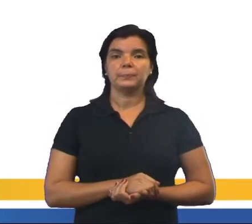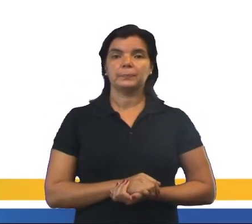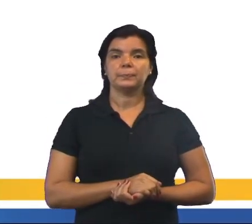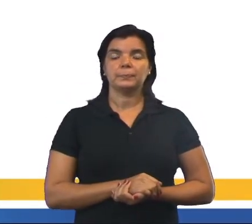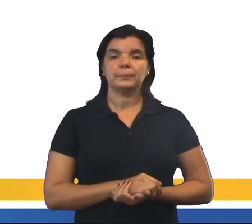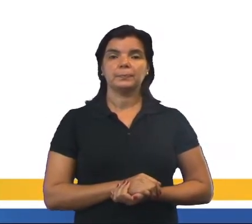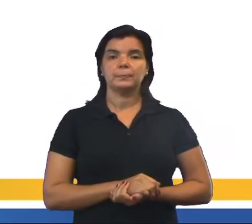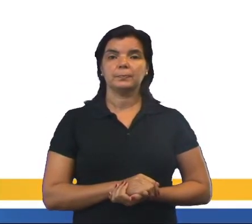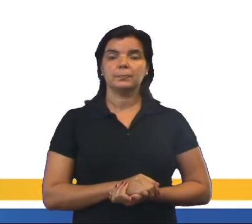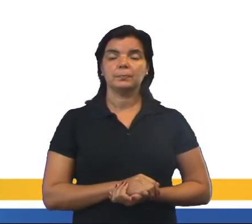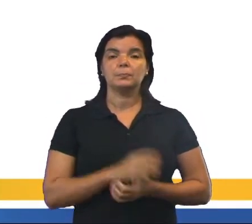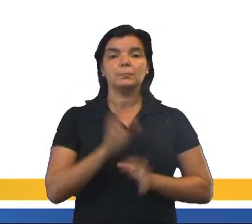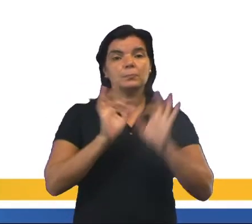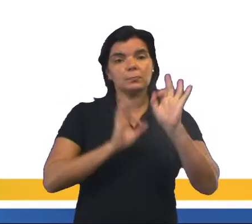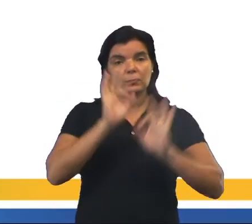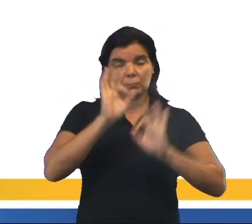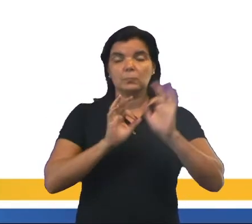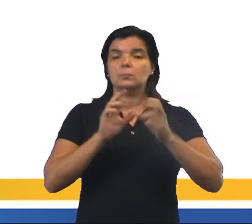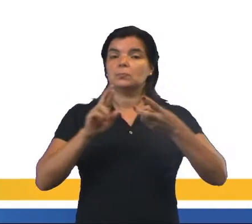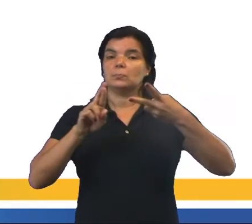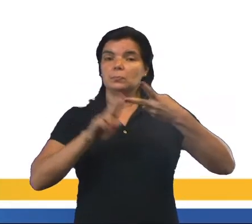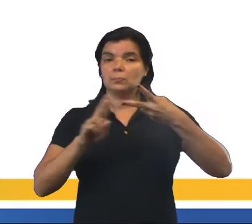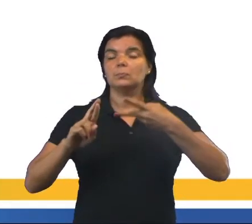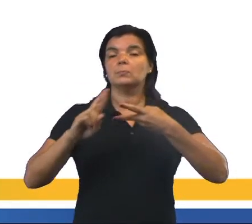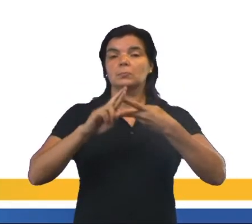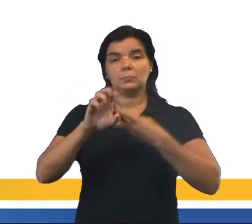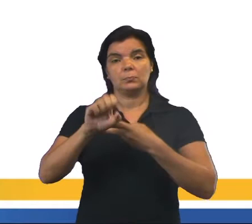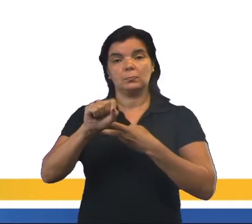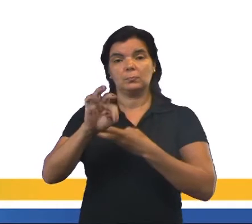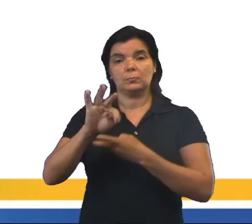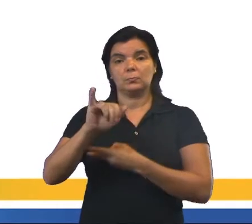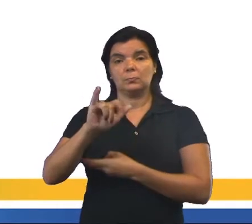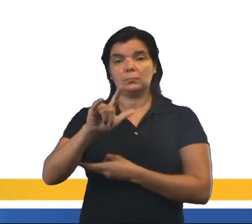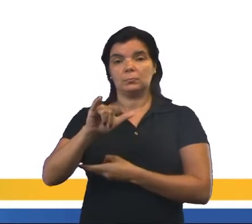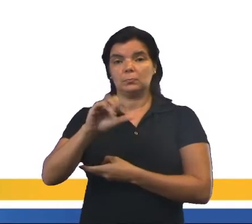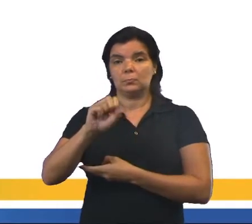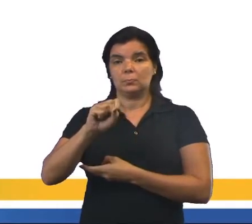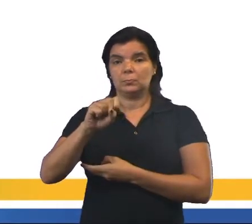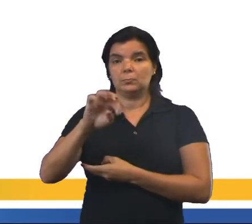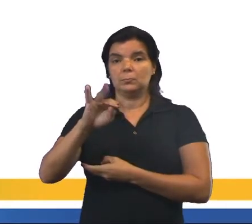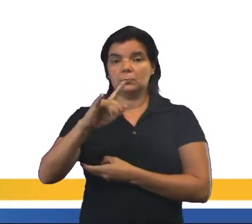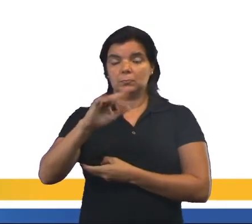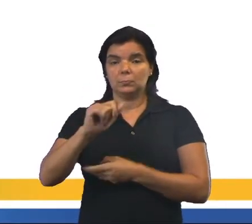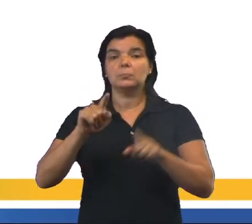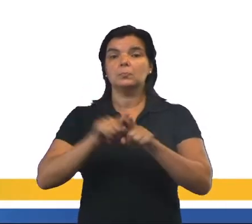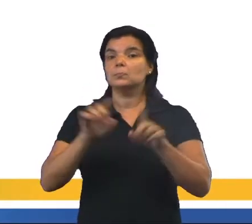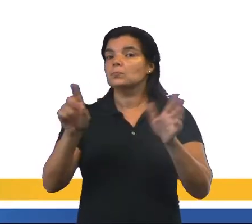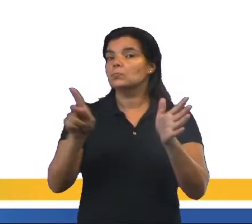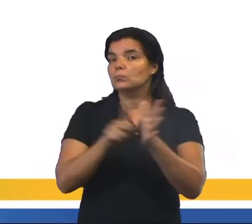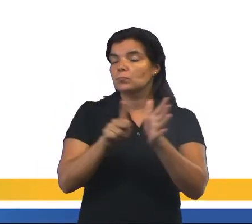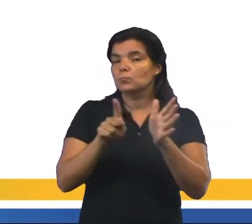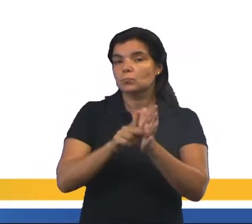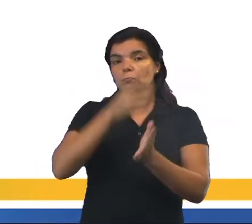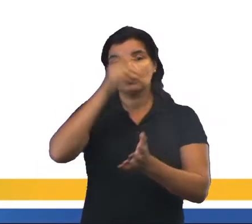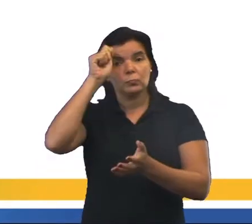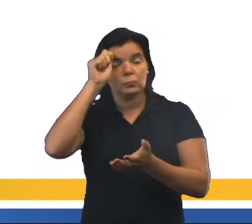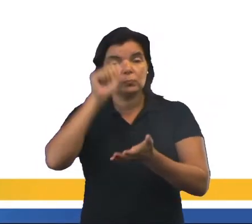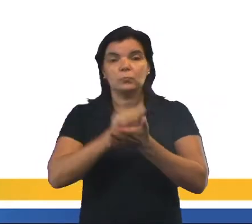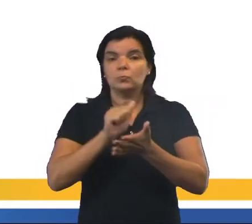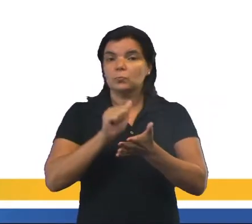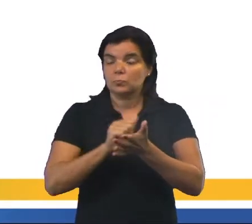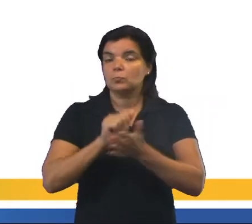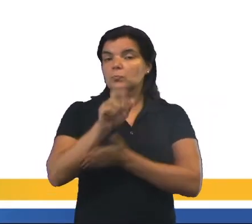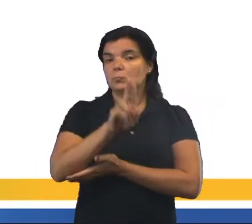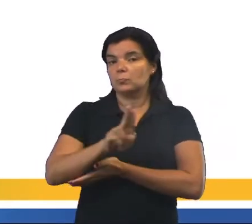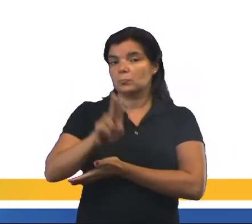slide. Constitui recurso estilístico não só a expressão pessoal de um autor